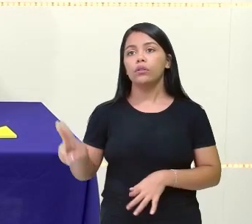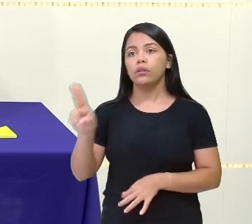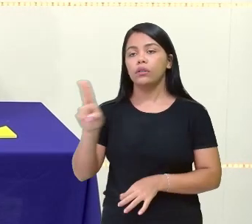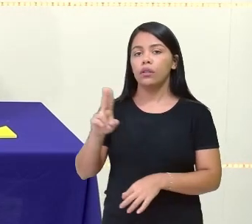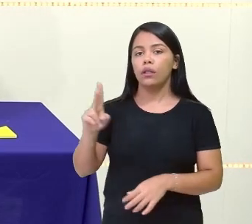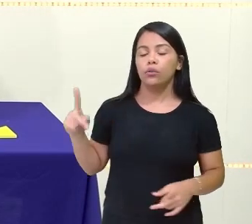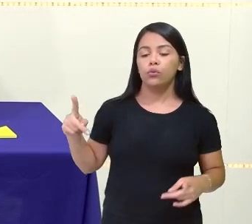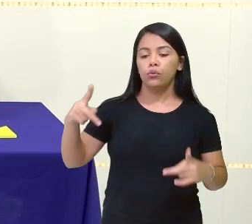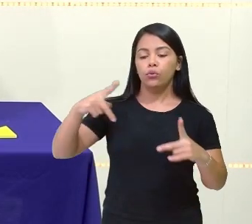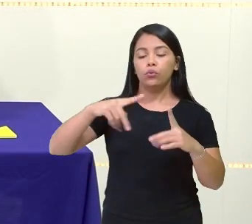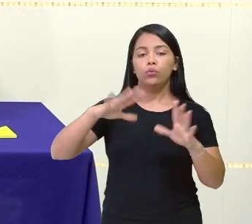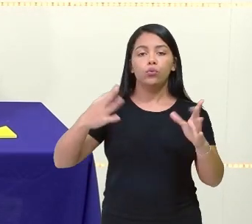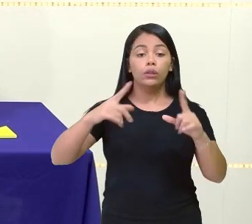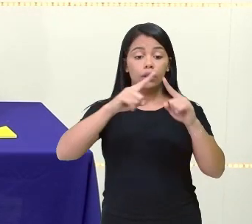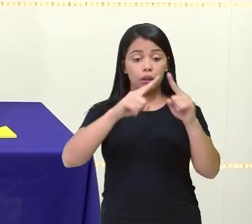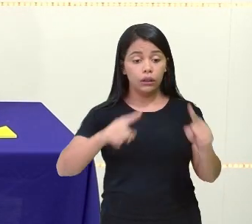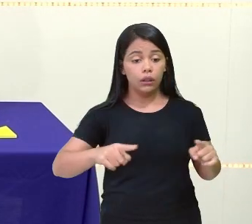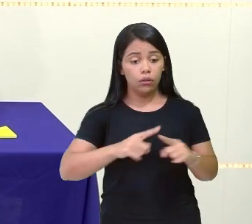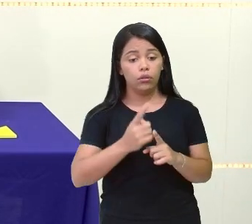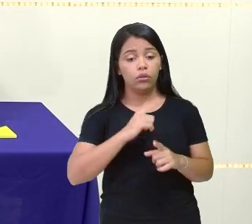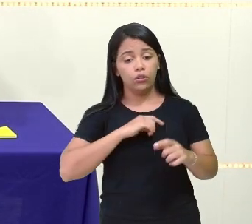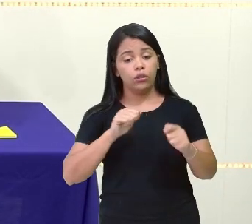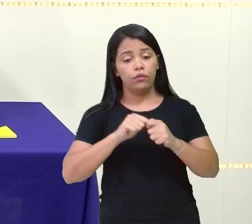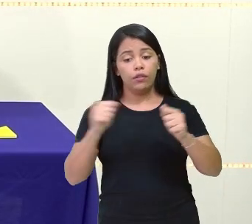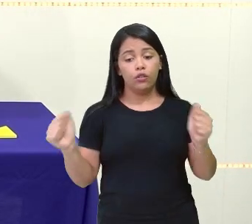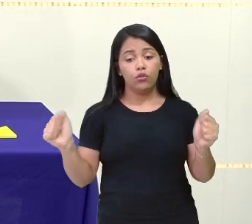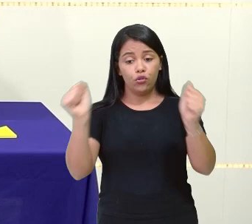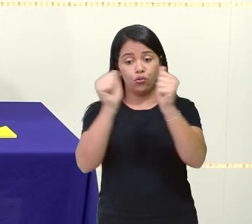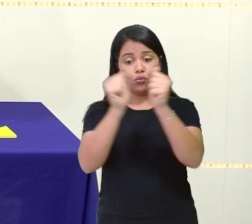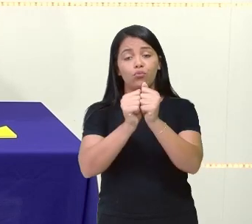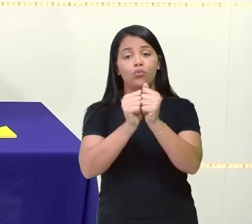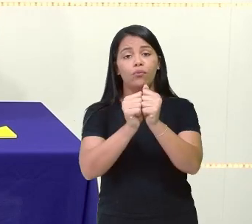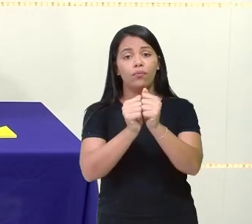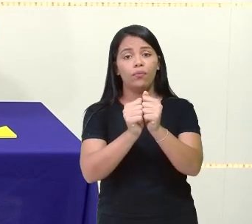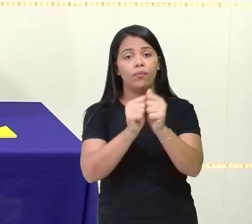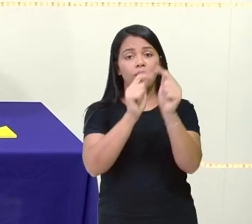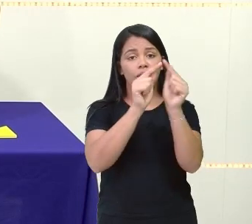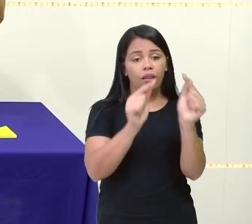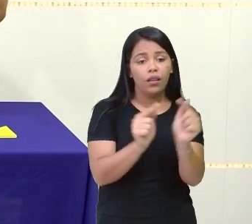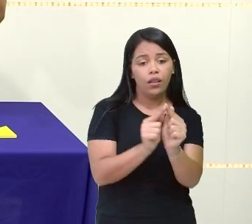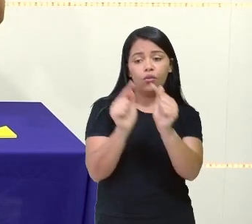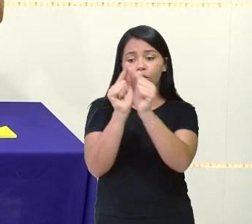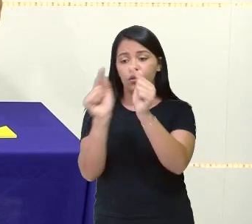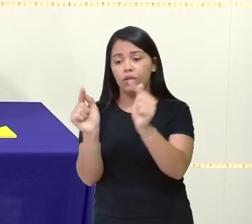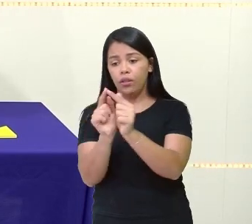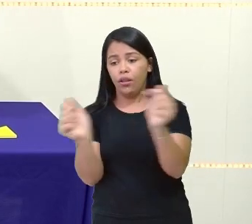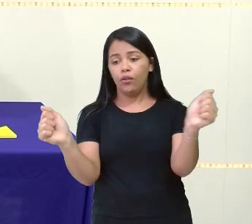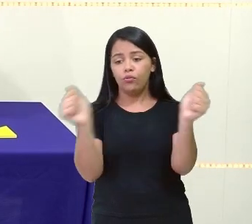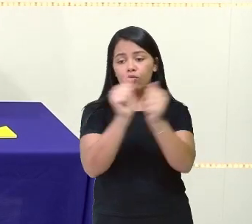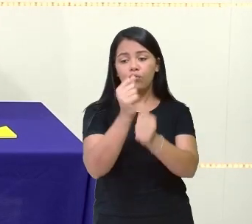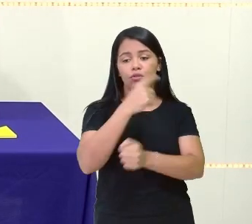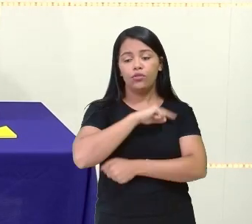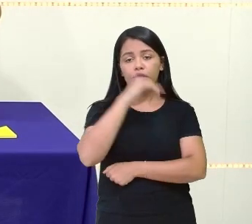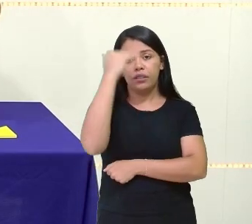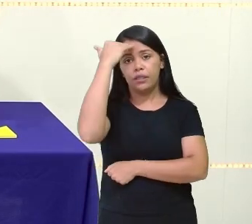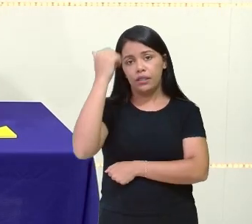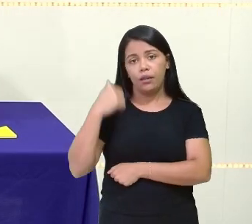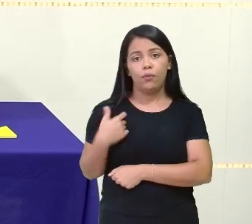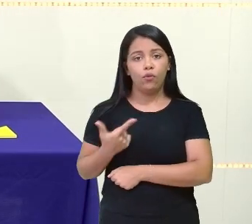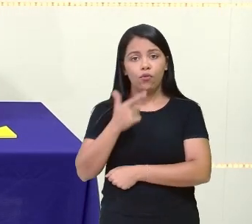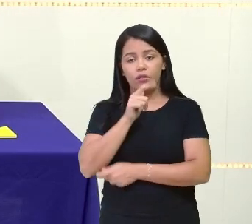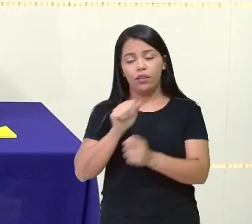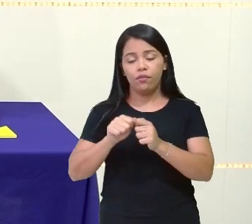é só a gente, né, fazer aí essa junção dos triângulos, que a gente sabe que dá um quadrado. Mas